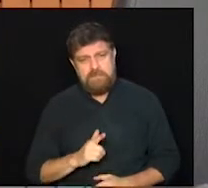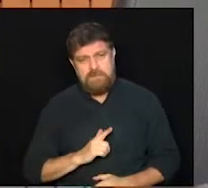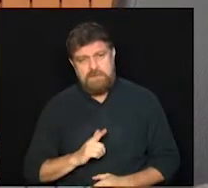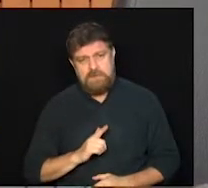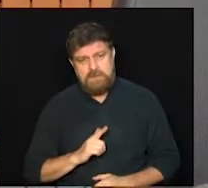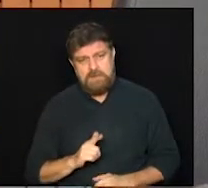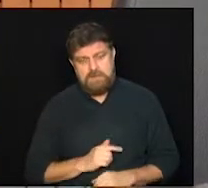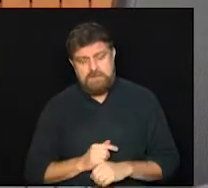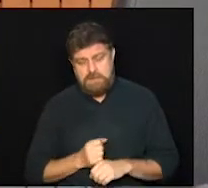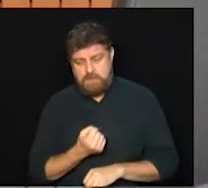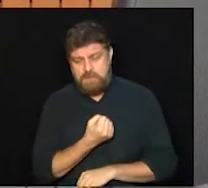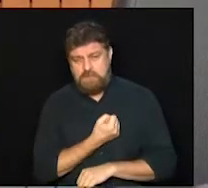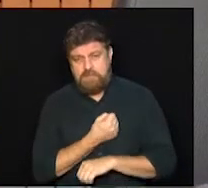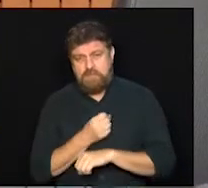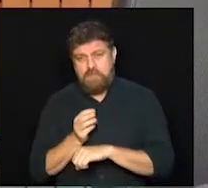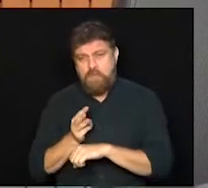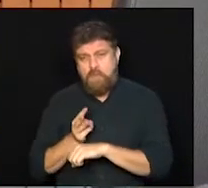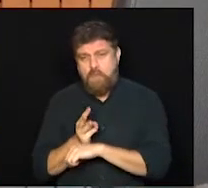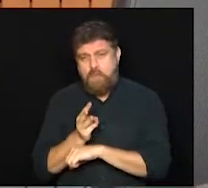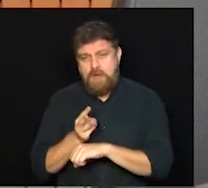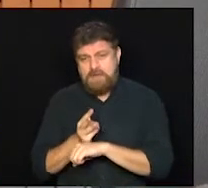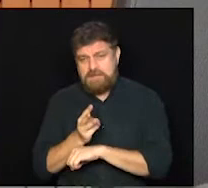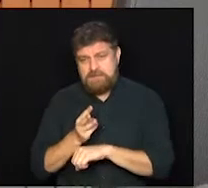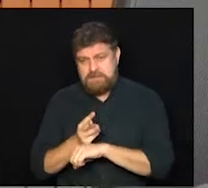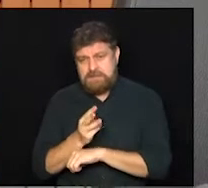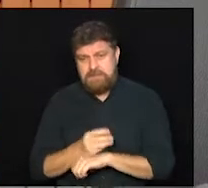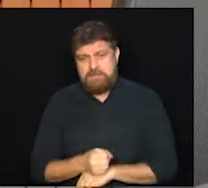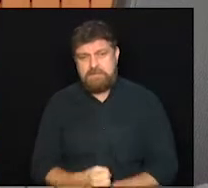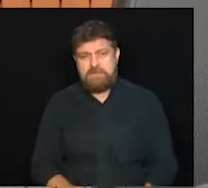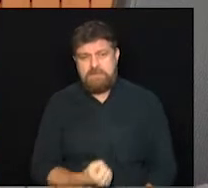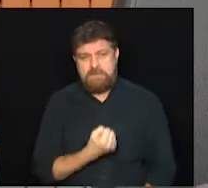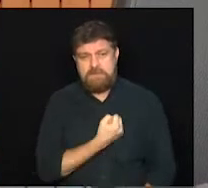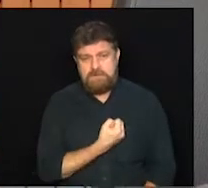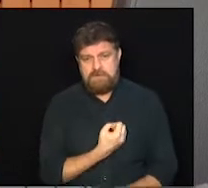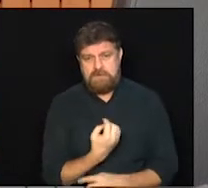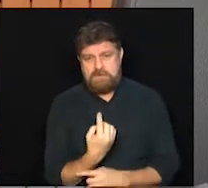através do nosso WhatsApp, que é 19